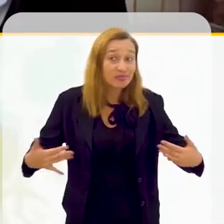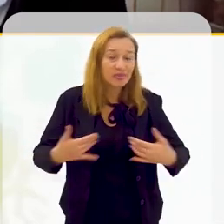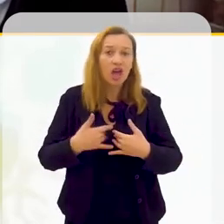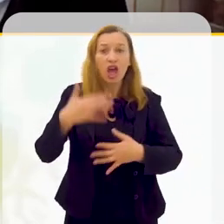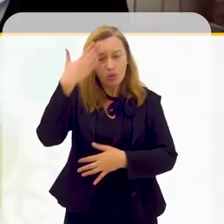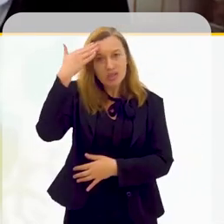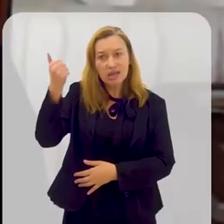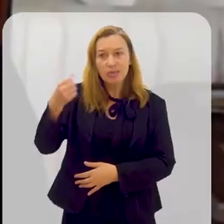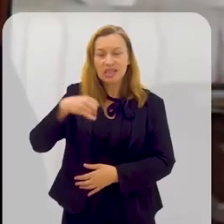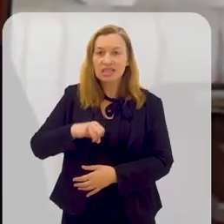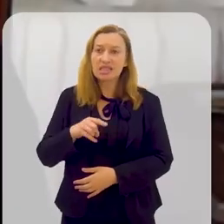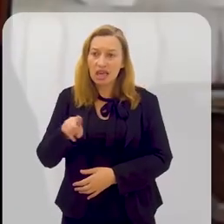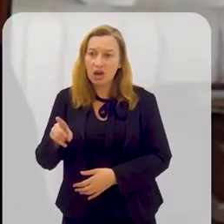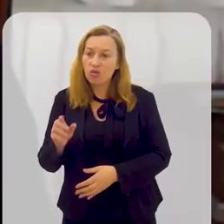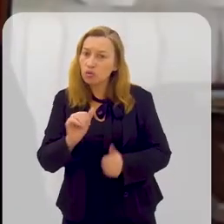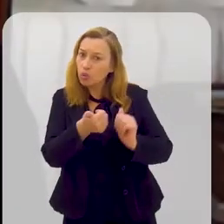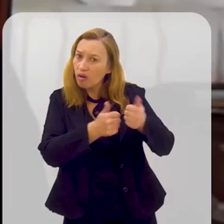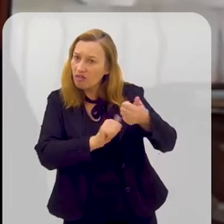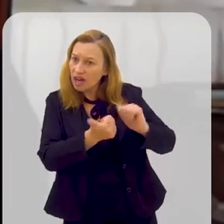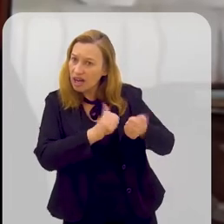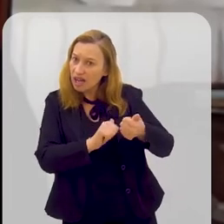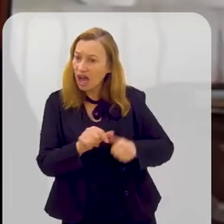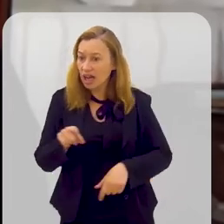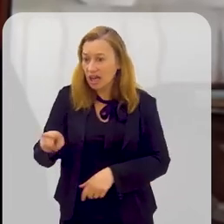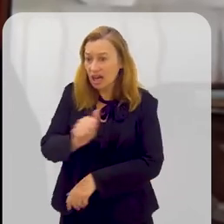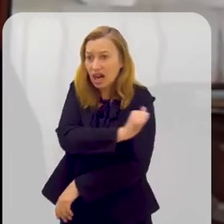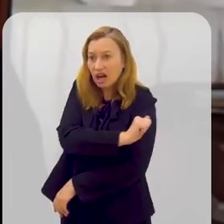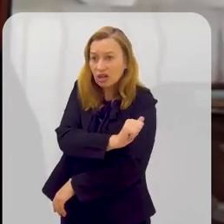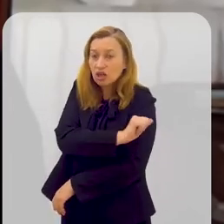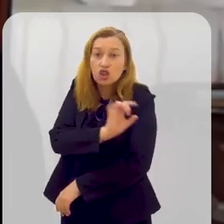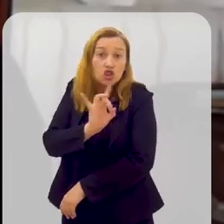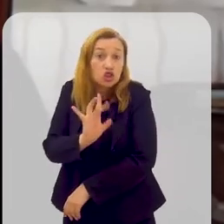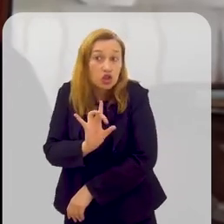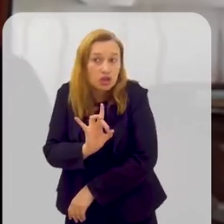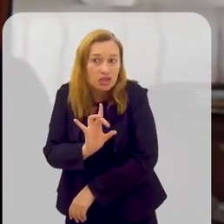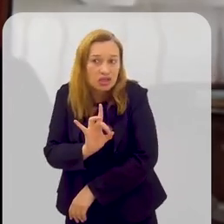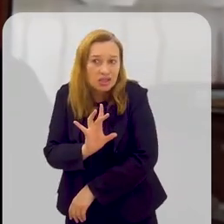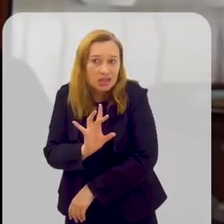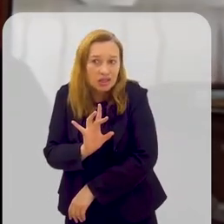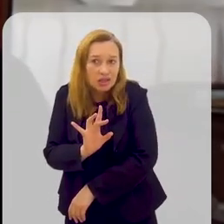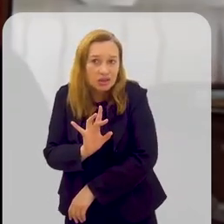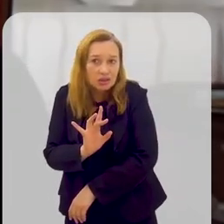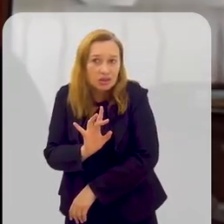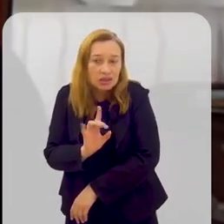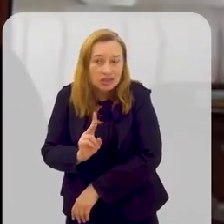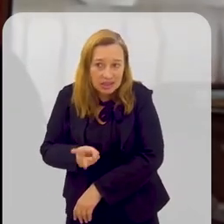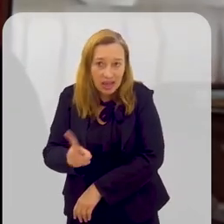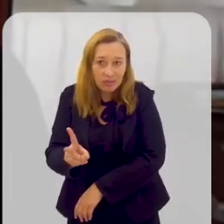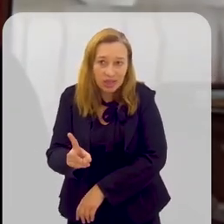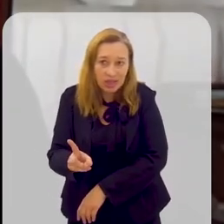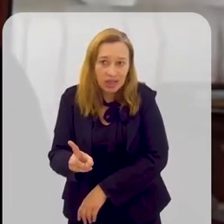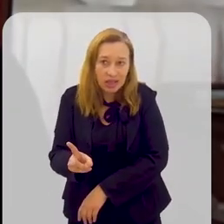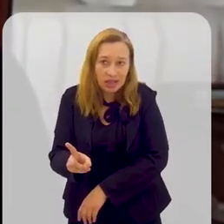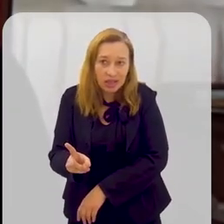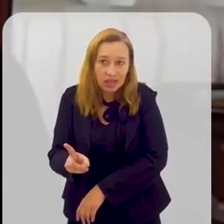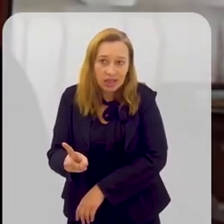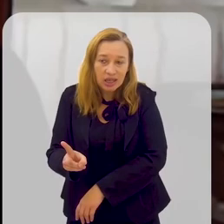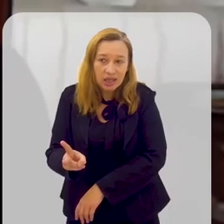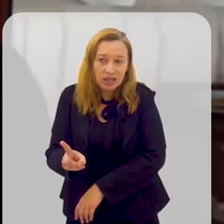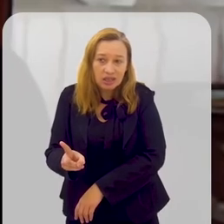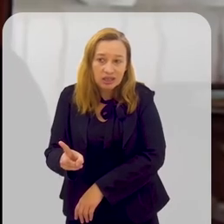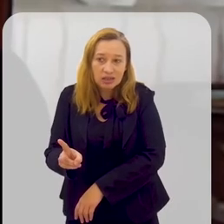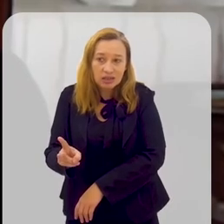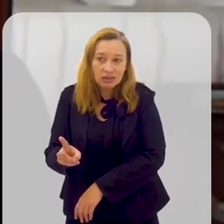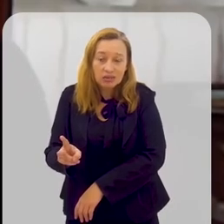autista então eu sabia que se eu fosse avaliar aquele aluno sozinho todo o tempo